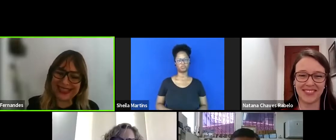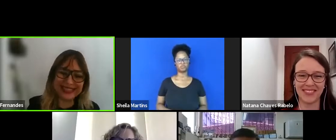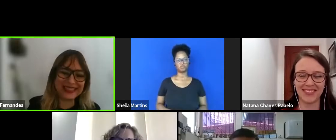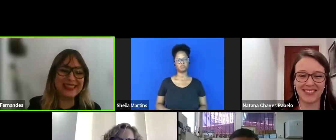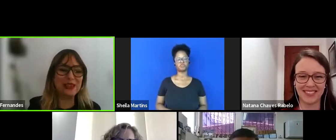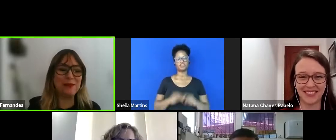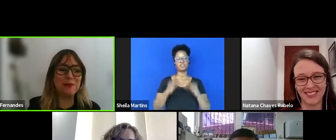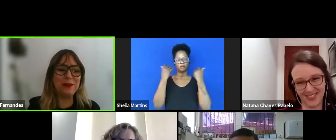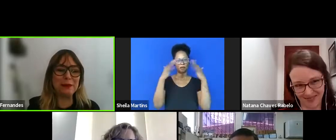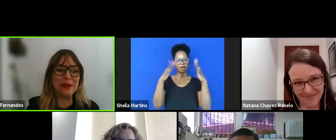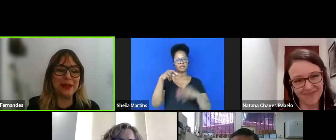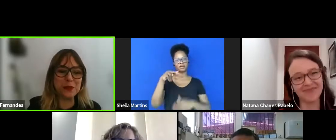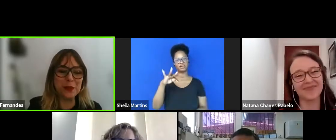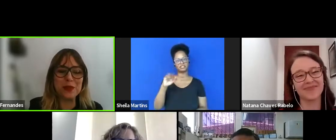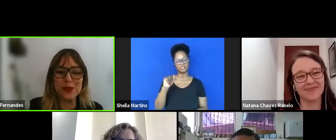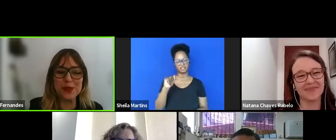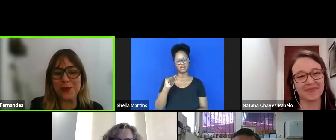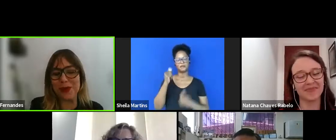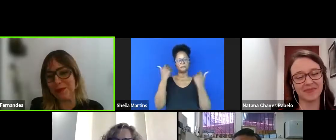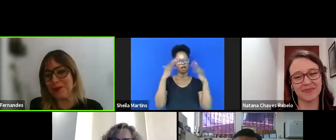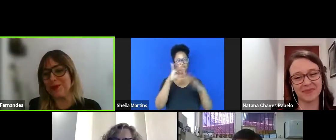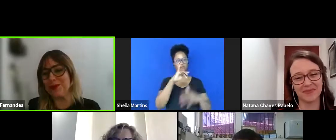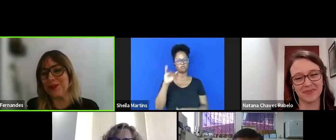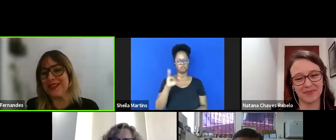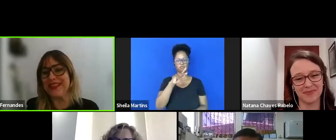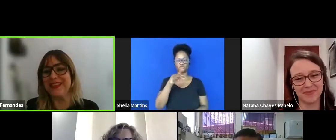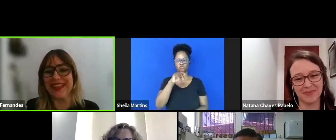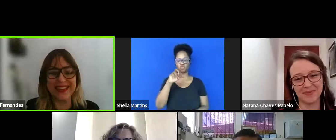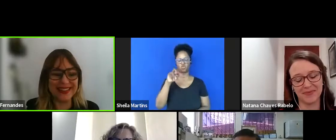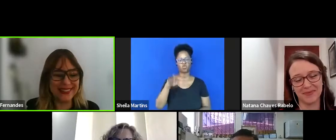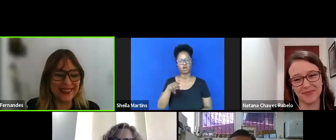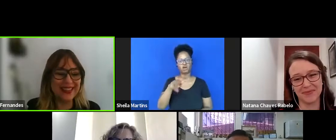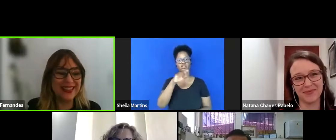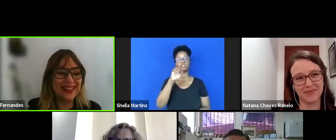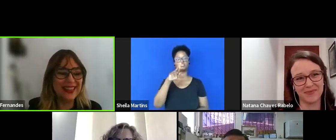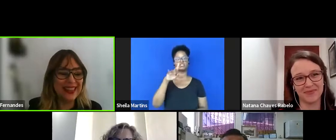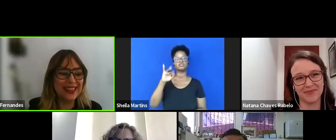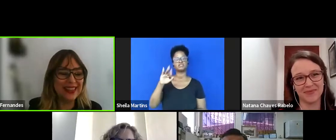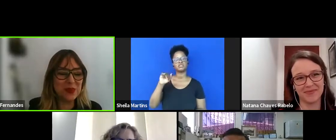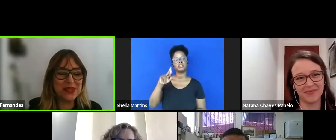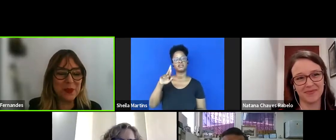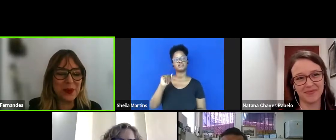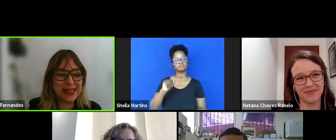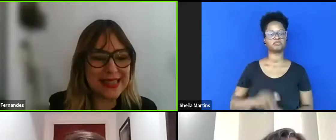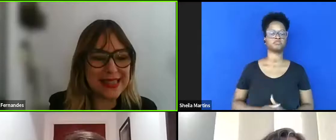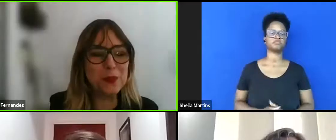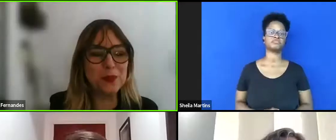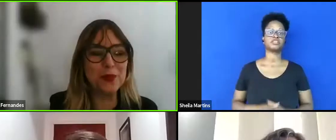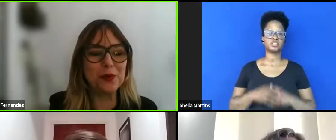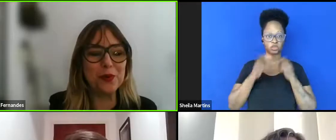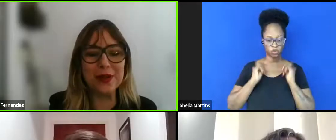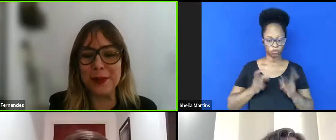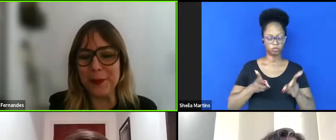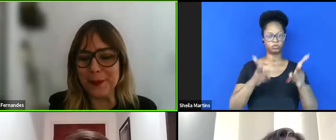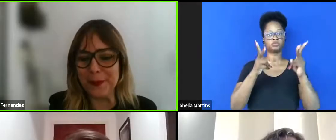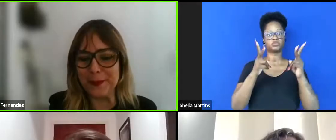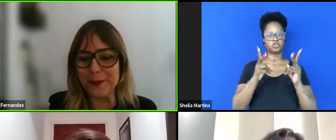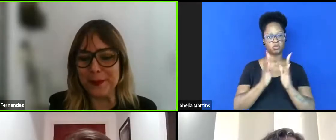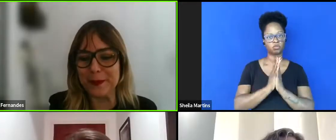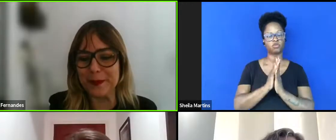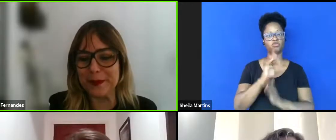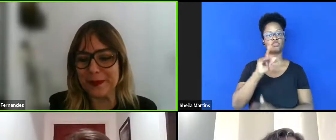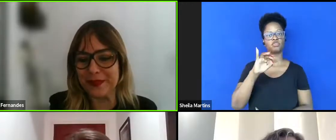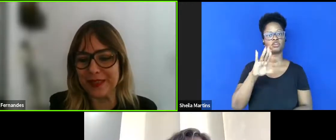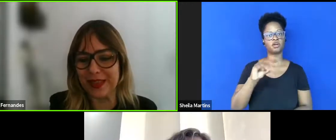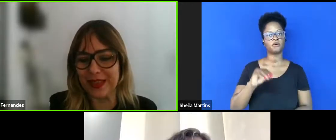Parabéns, Natana. Parabéns, professor Juan e professora Sayonara. Dando sequência, por favor, Léo.